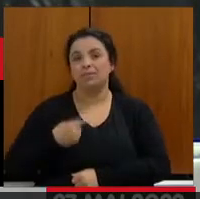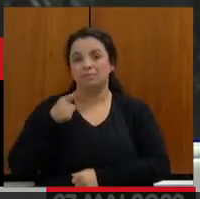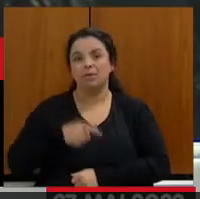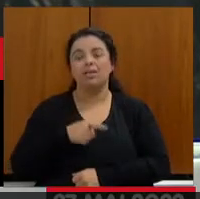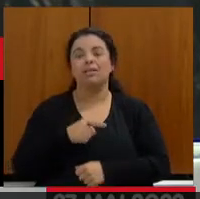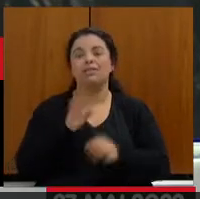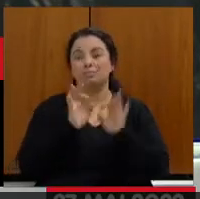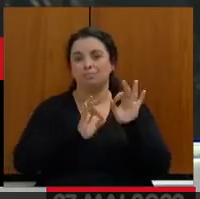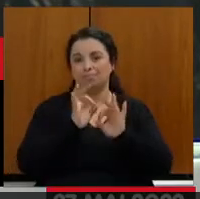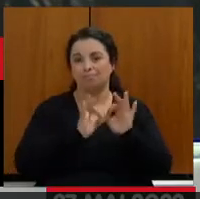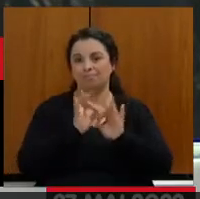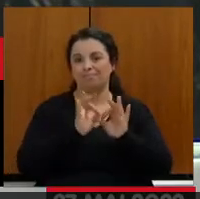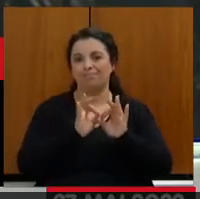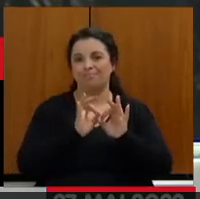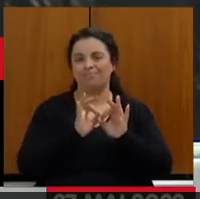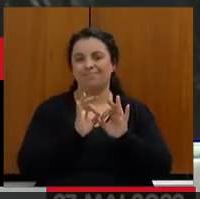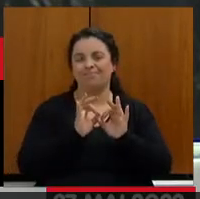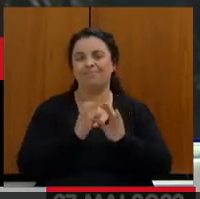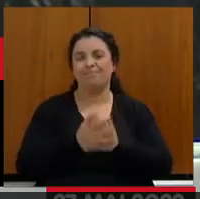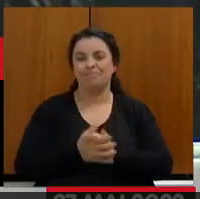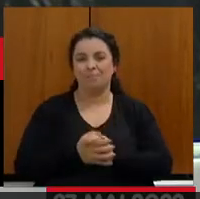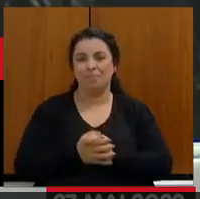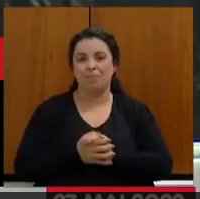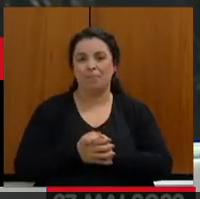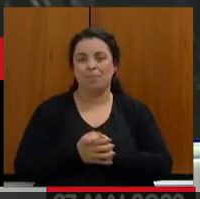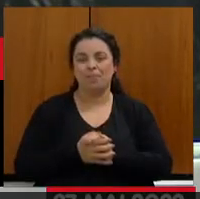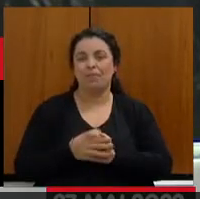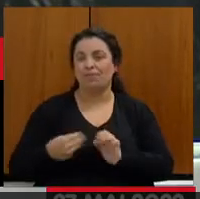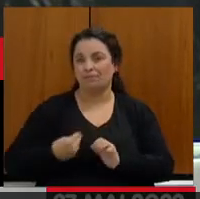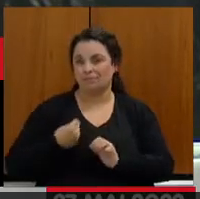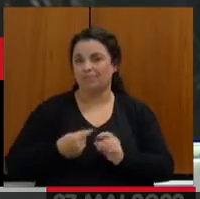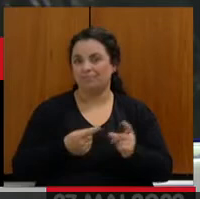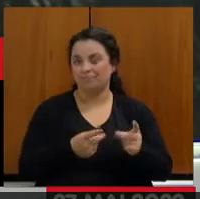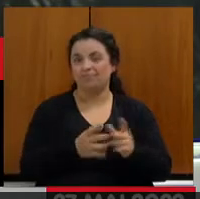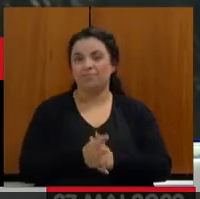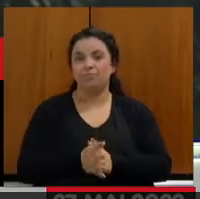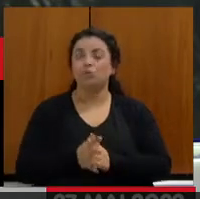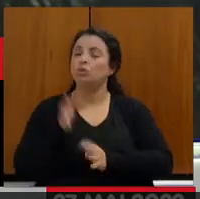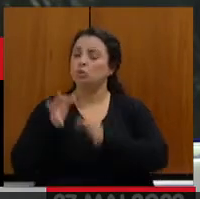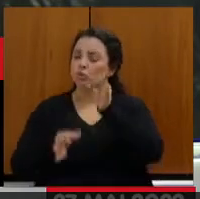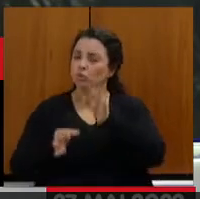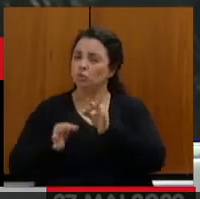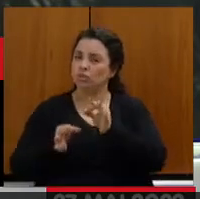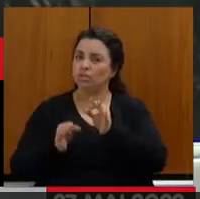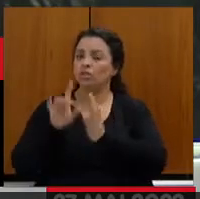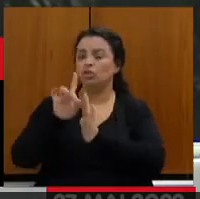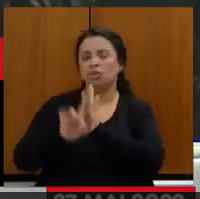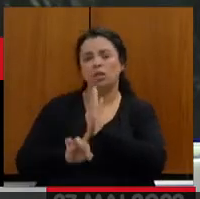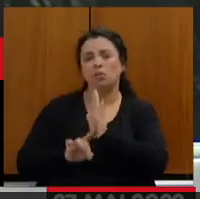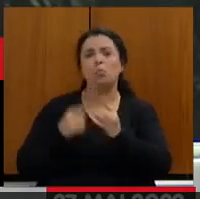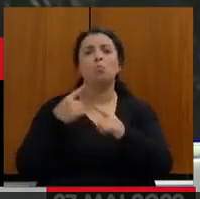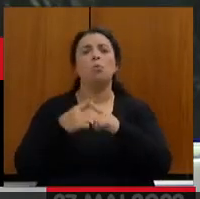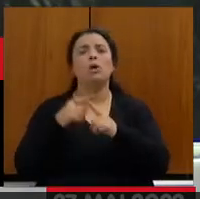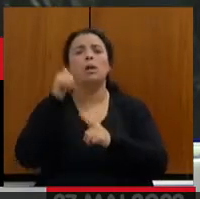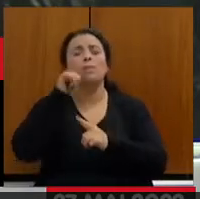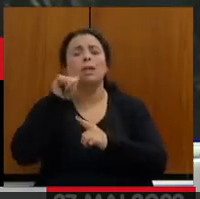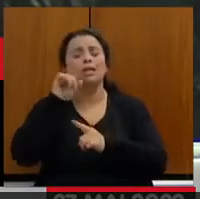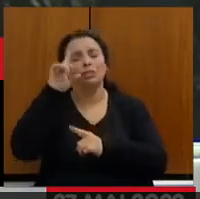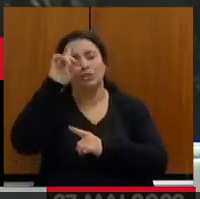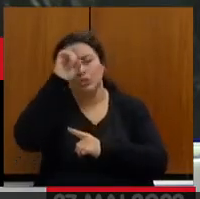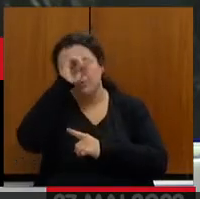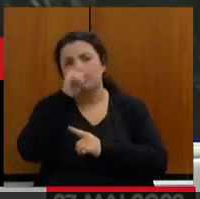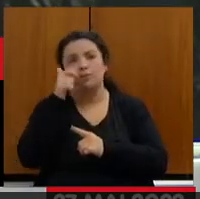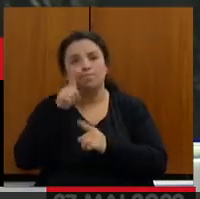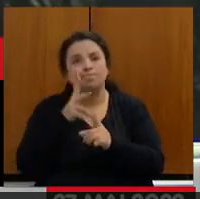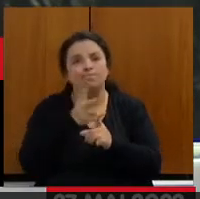e direito porque é tão difícil para as mulheres alcançá-los é a grande Pergunta que sempre